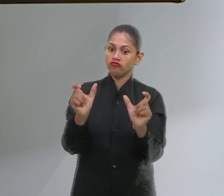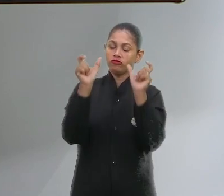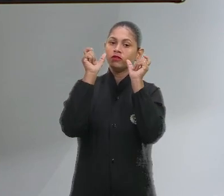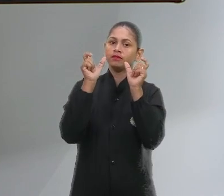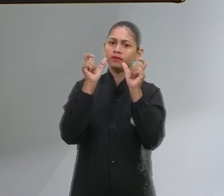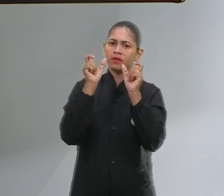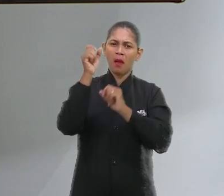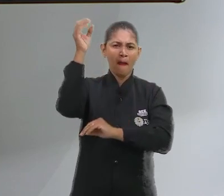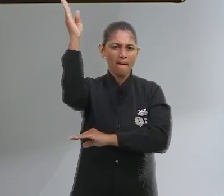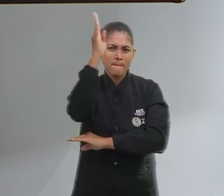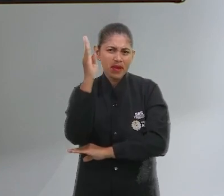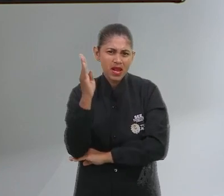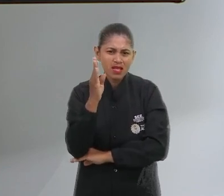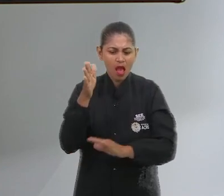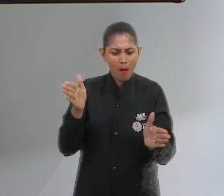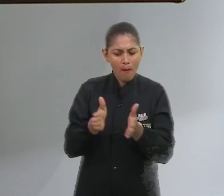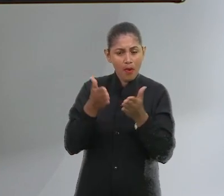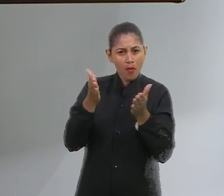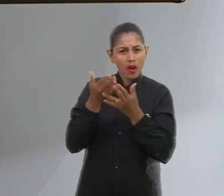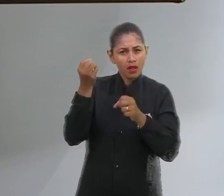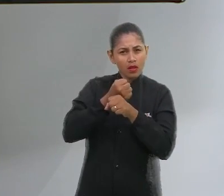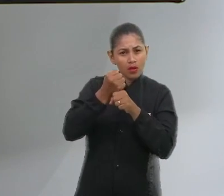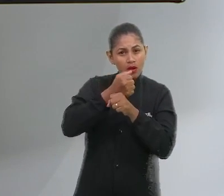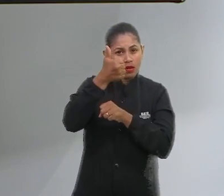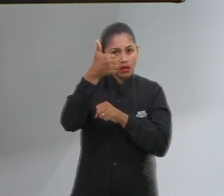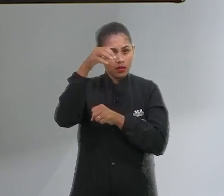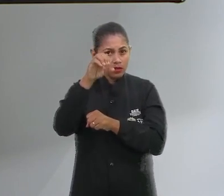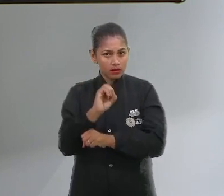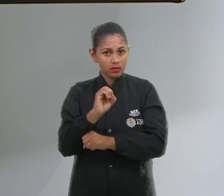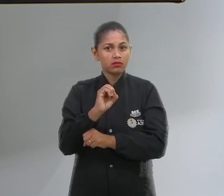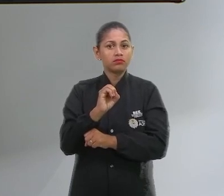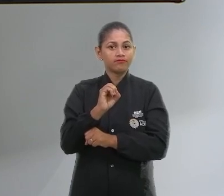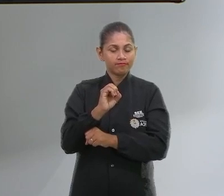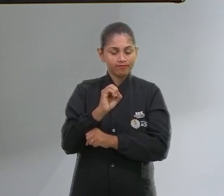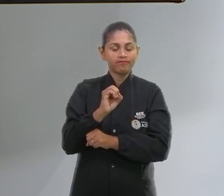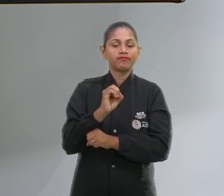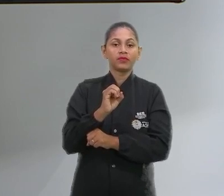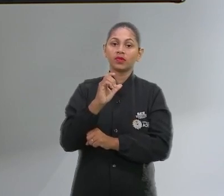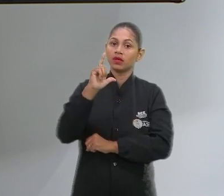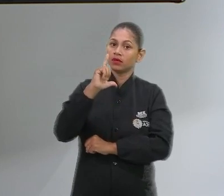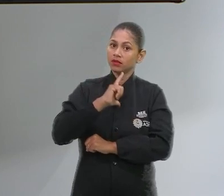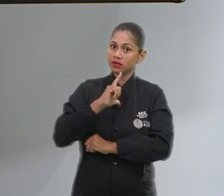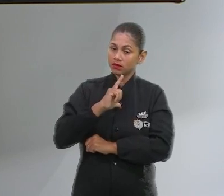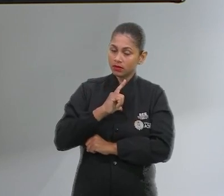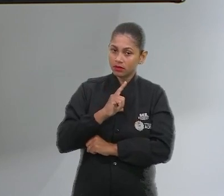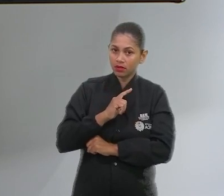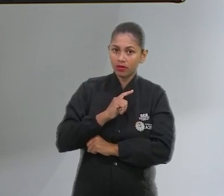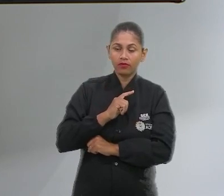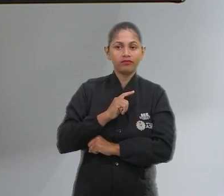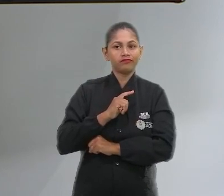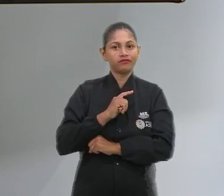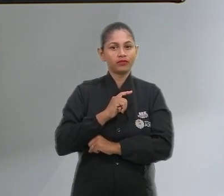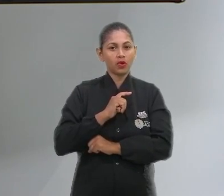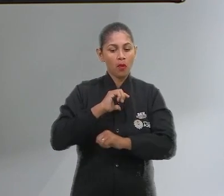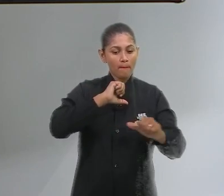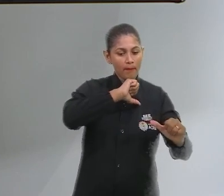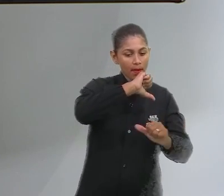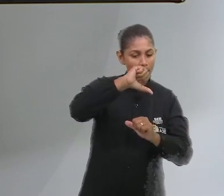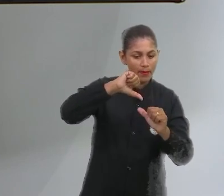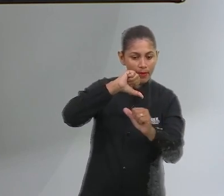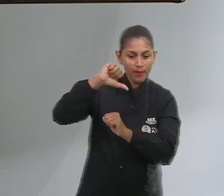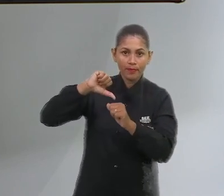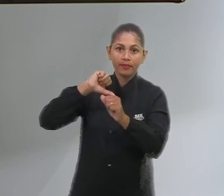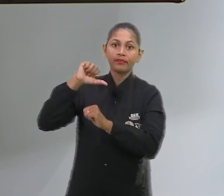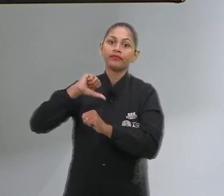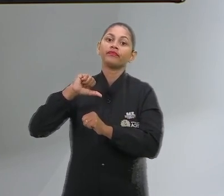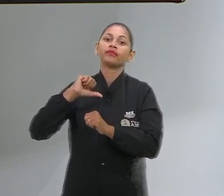Brasil empobrece em 10 anos. Então nós tivemos uma mobilidade ocorrida no nosso